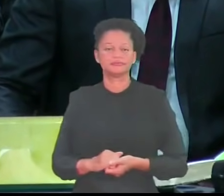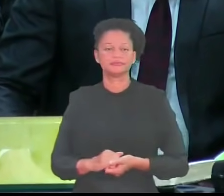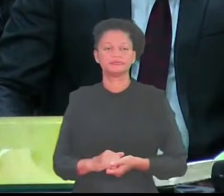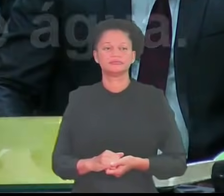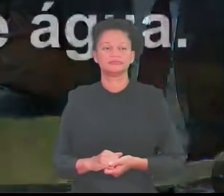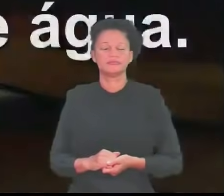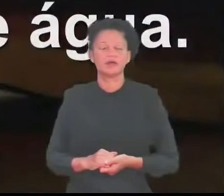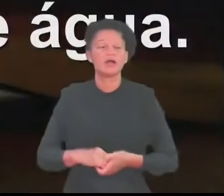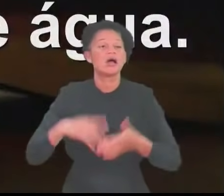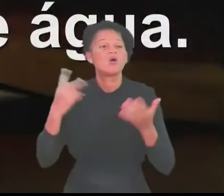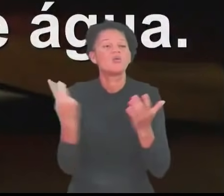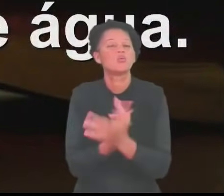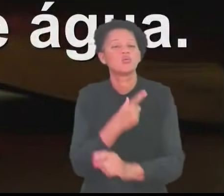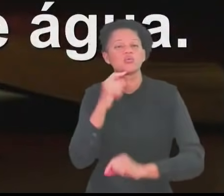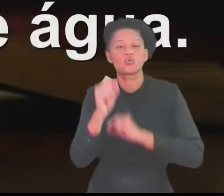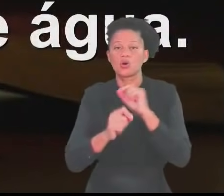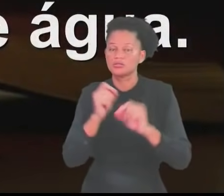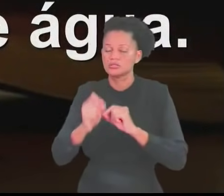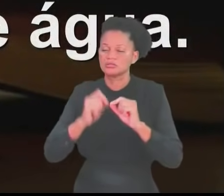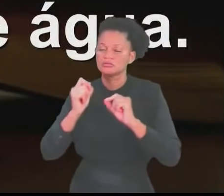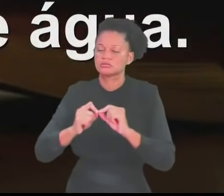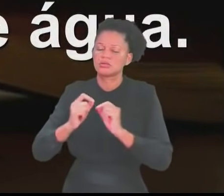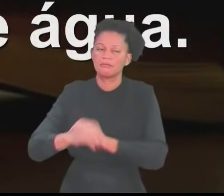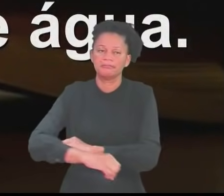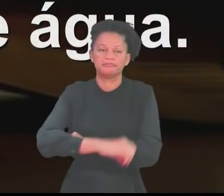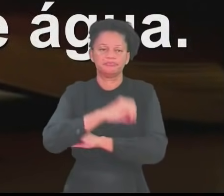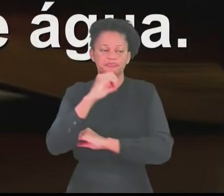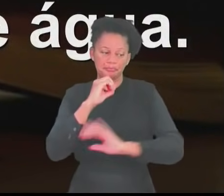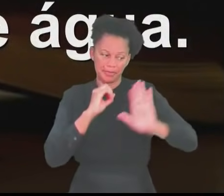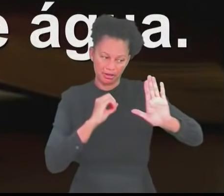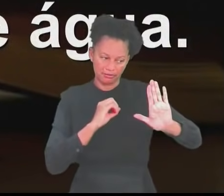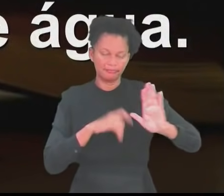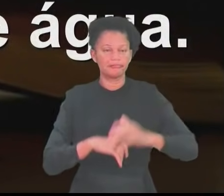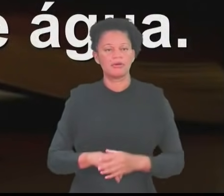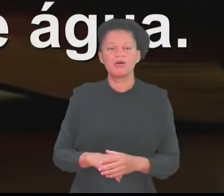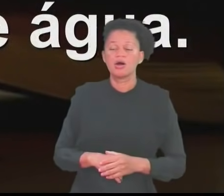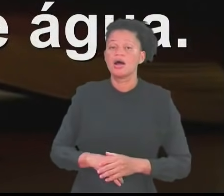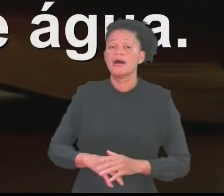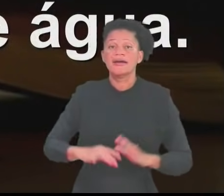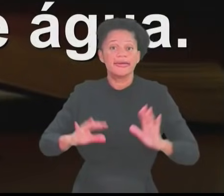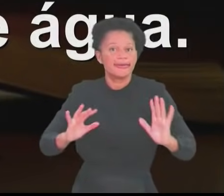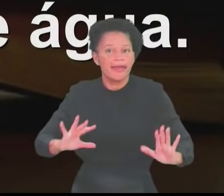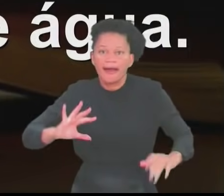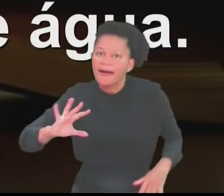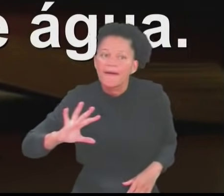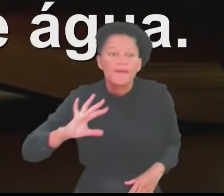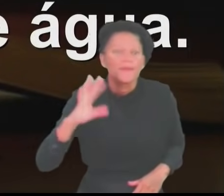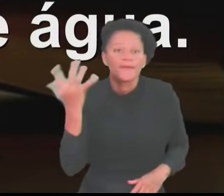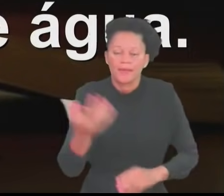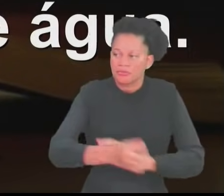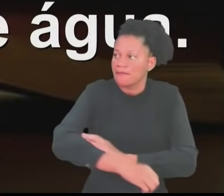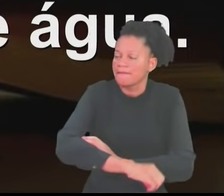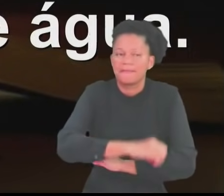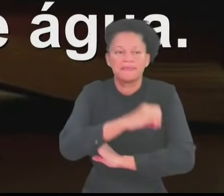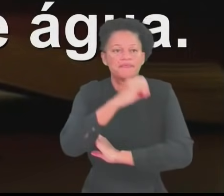E sucedeu que pela manhã. Pronto. E sucedeu que